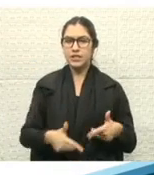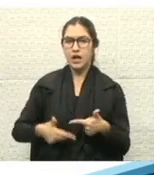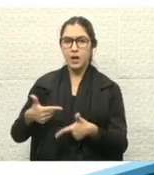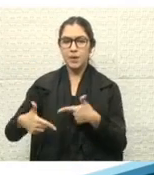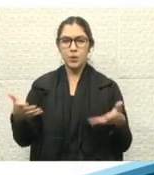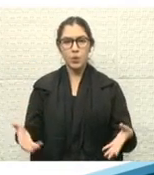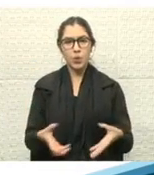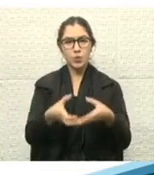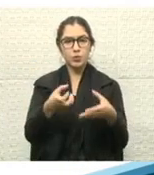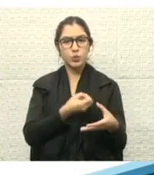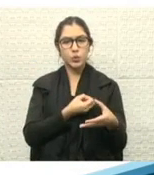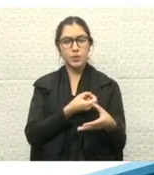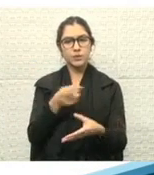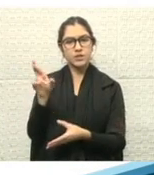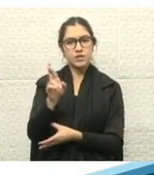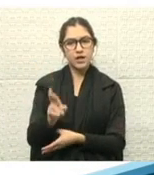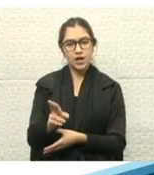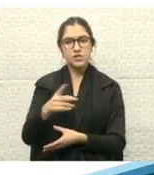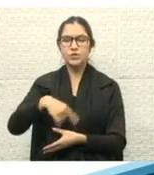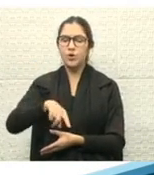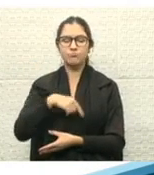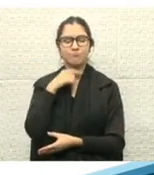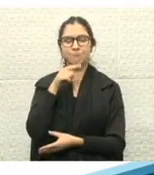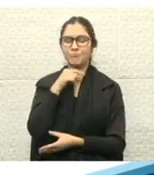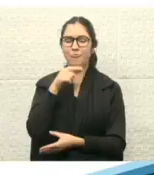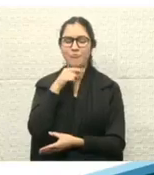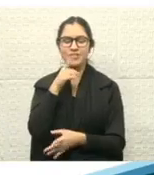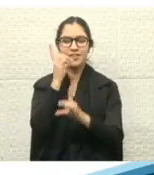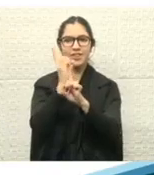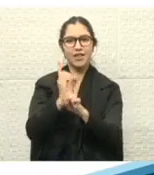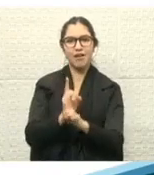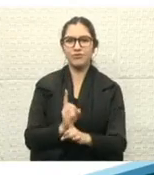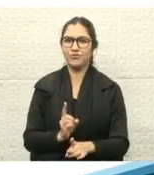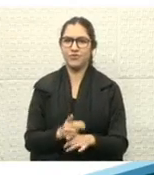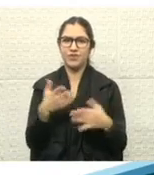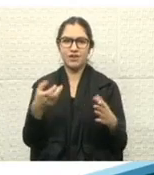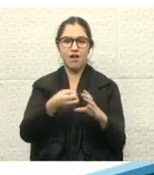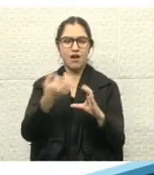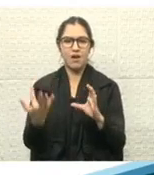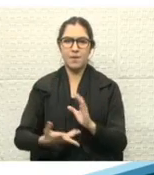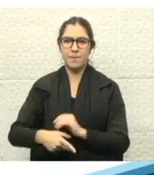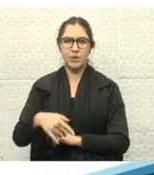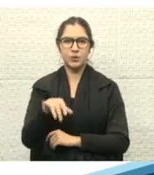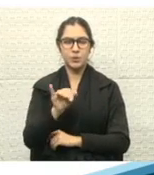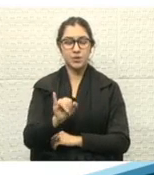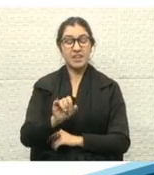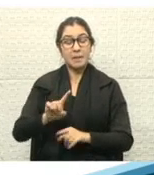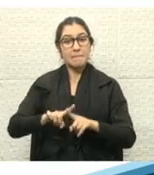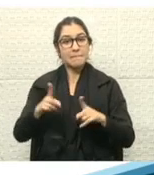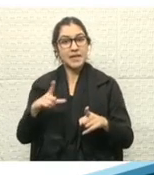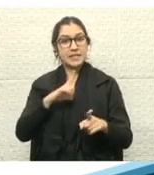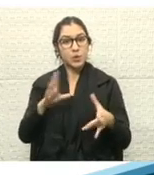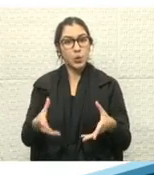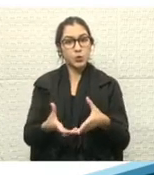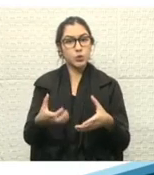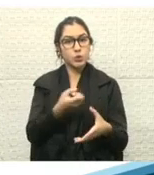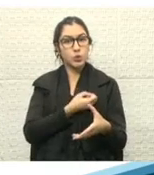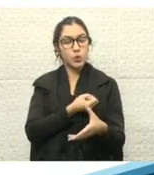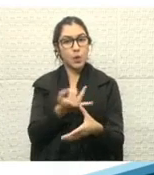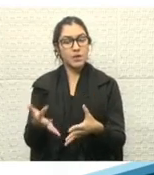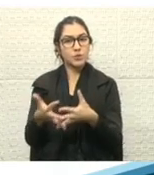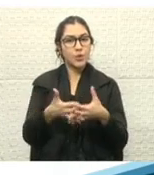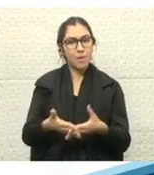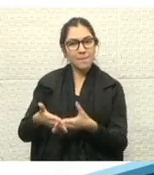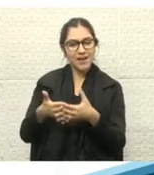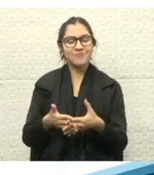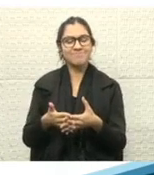no conjunto de números reais, nós não conseguiríamos identificar esse elemento I. Mas como estamos no conjunto de números